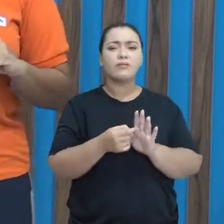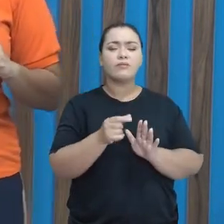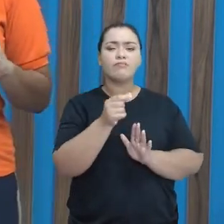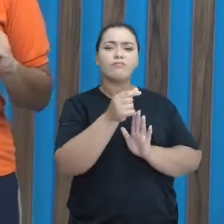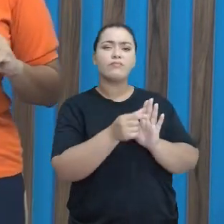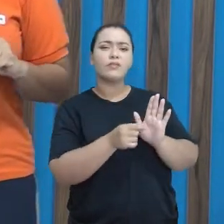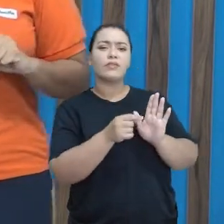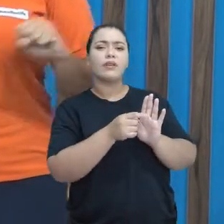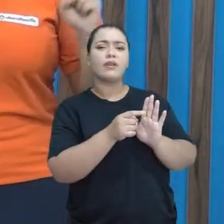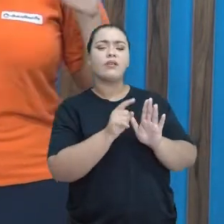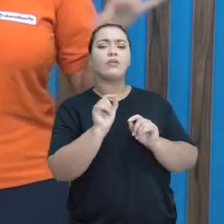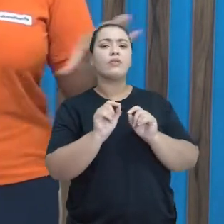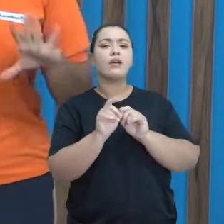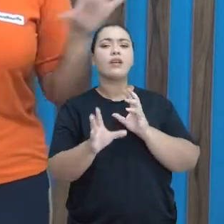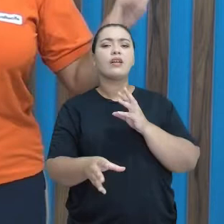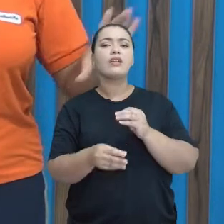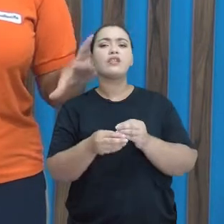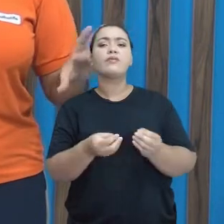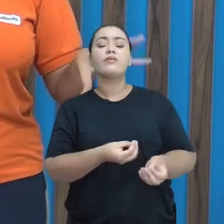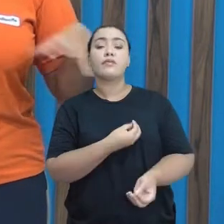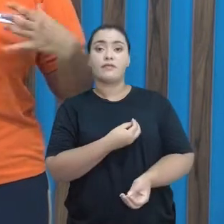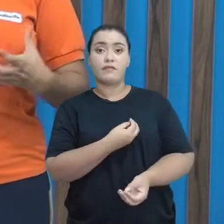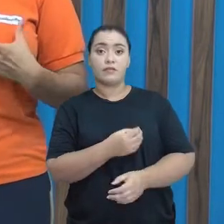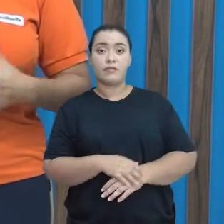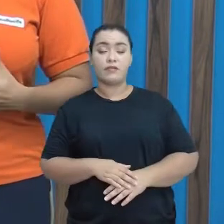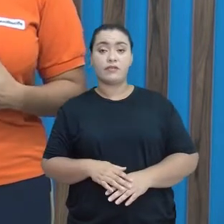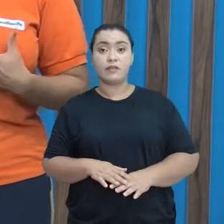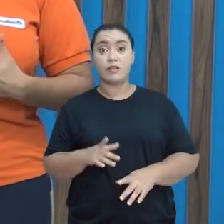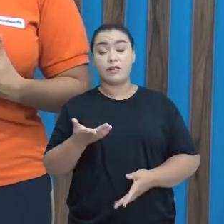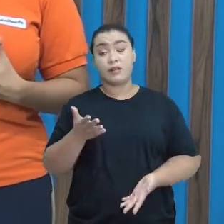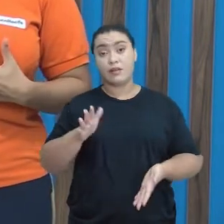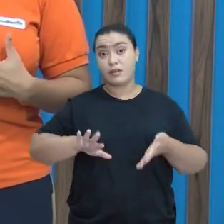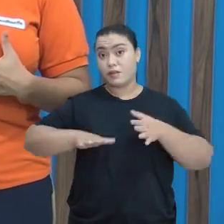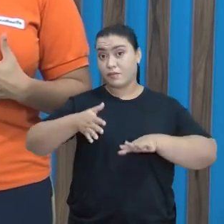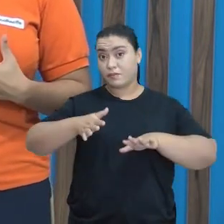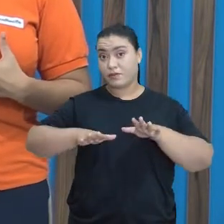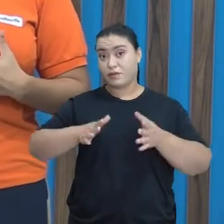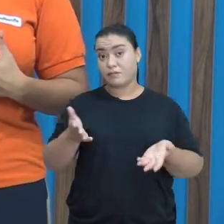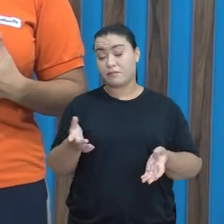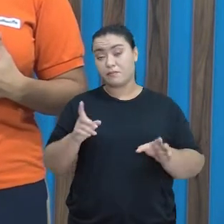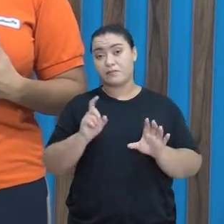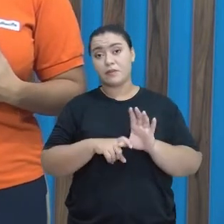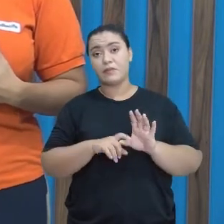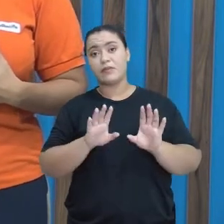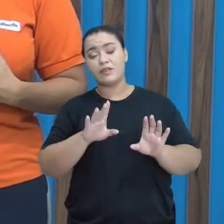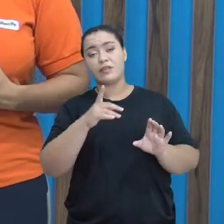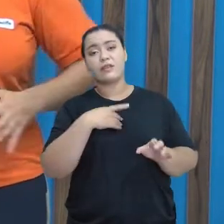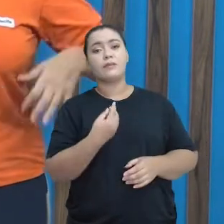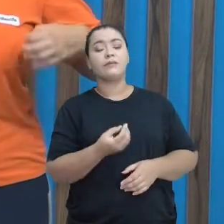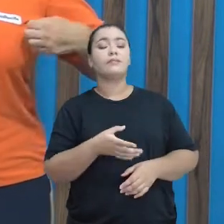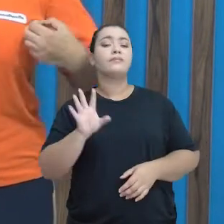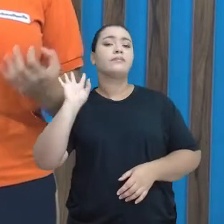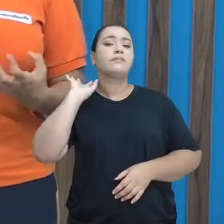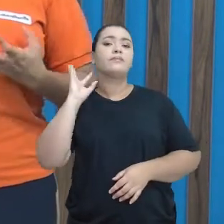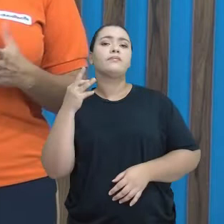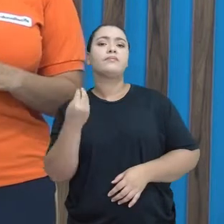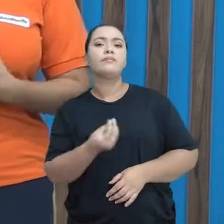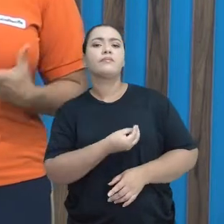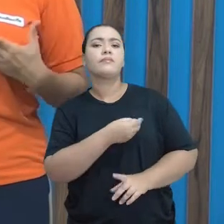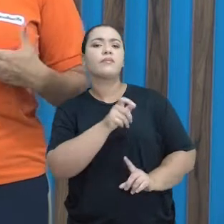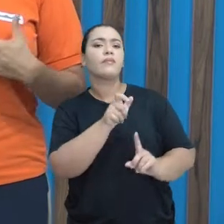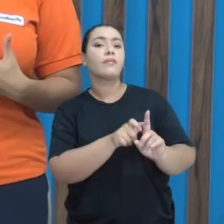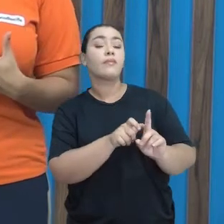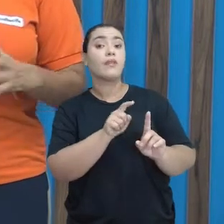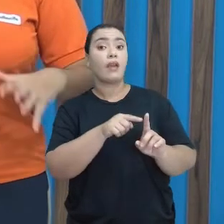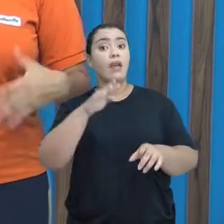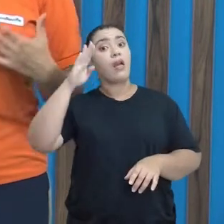sua vida. A depender do âmbito, né? A depender se é uma biografia mais acadêmica, então a gente